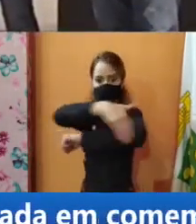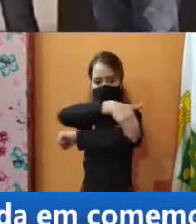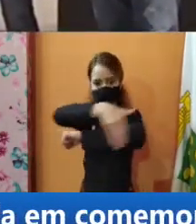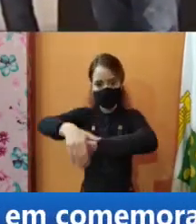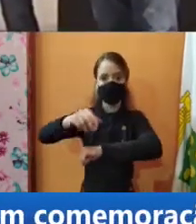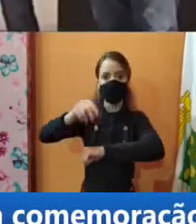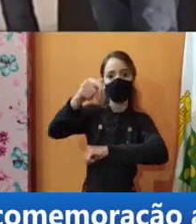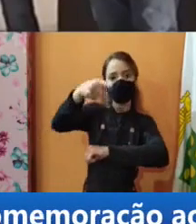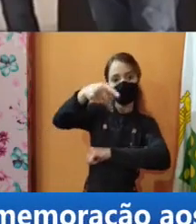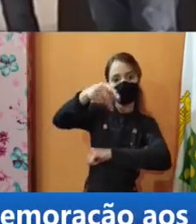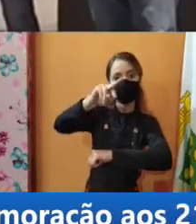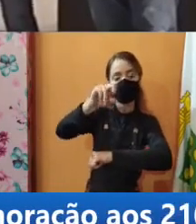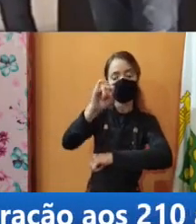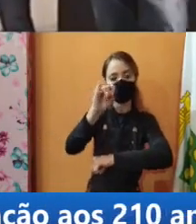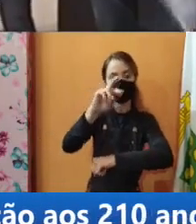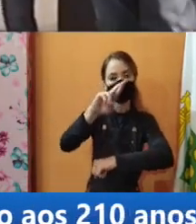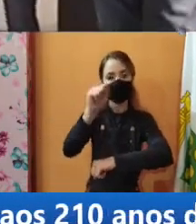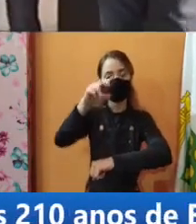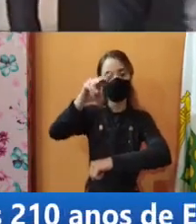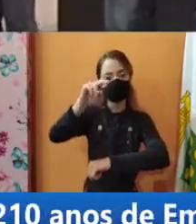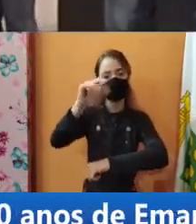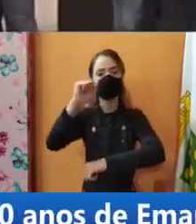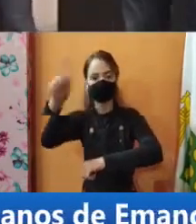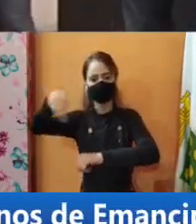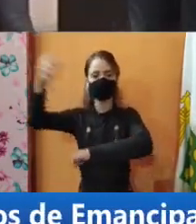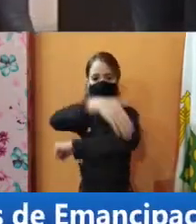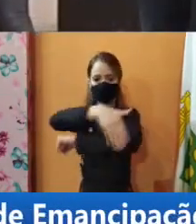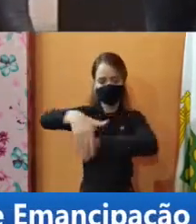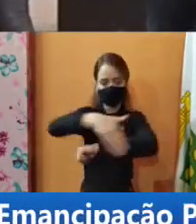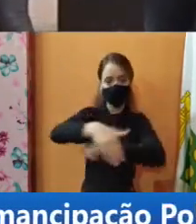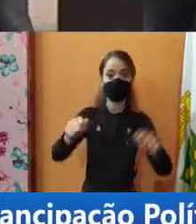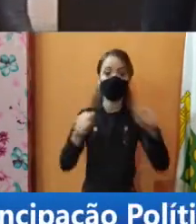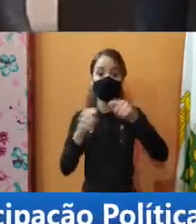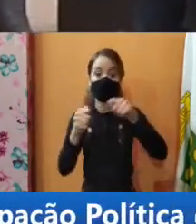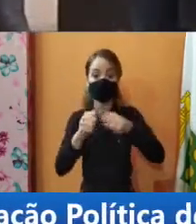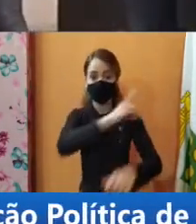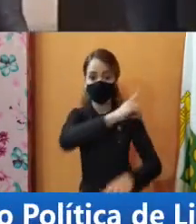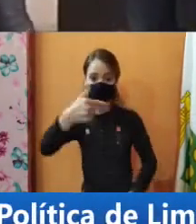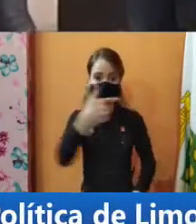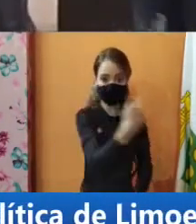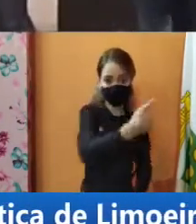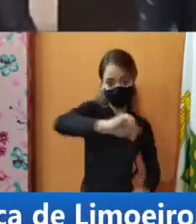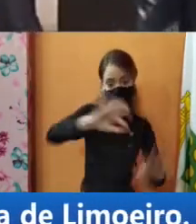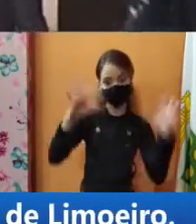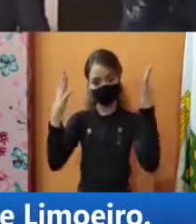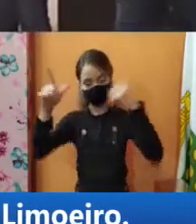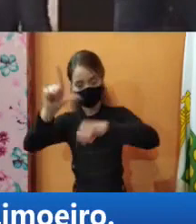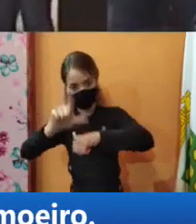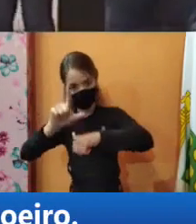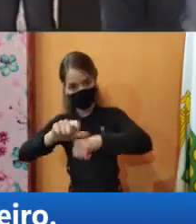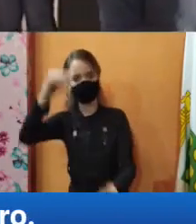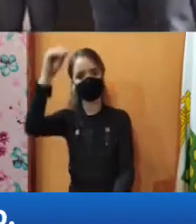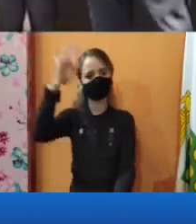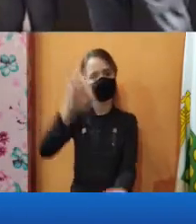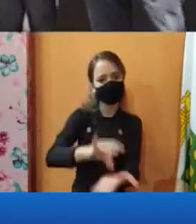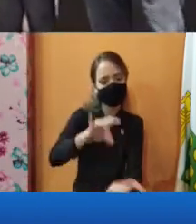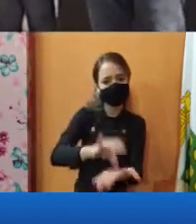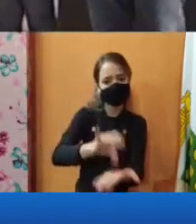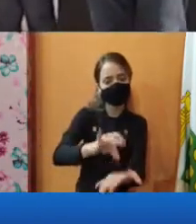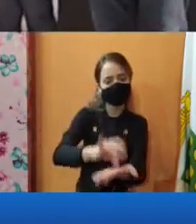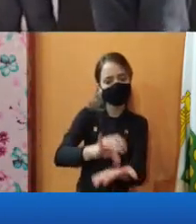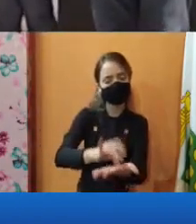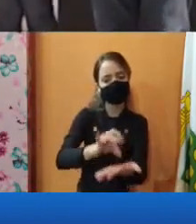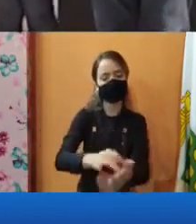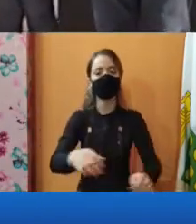lançamento, terça-feira, dia 27, eu procurei fazer no dia 27, que é o aniversário de Limoeiro, para ficar muito bem marcado, Gonçalves,